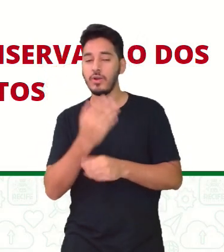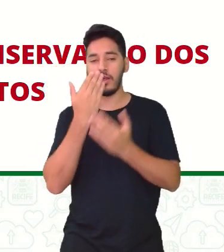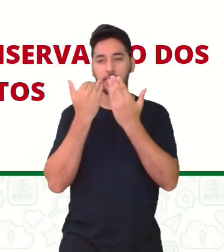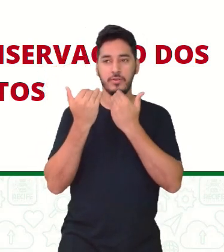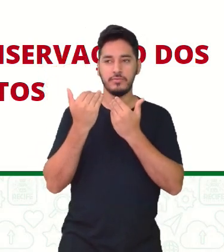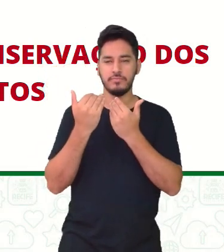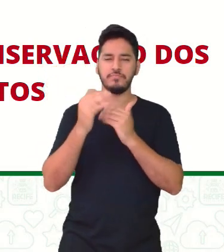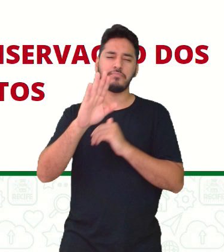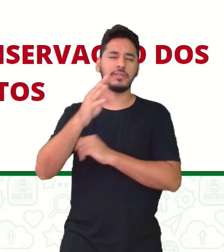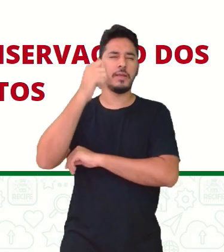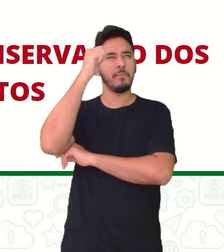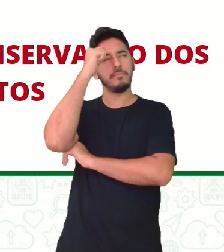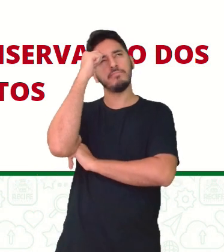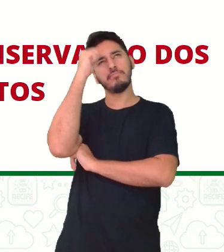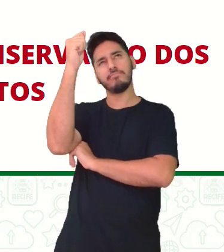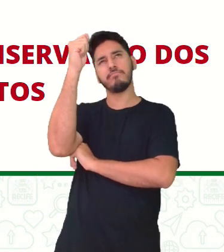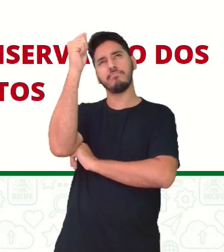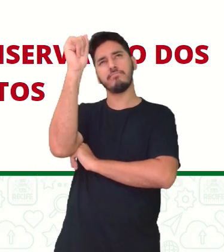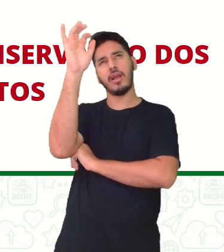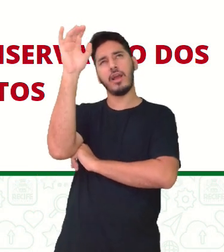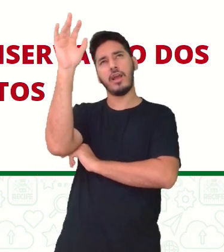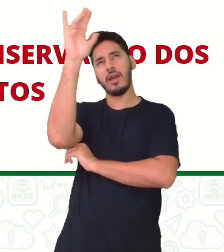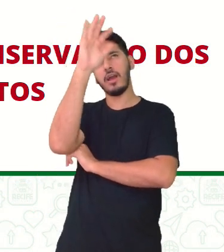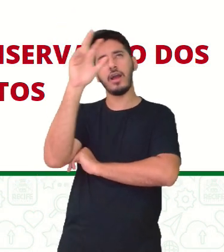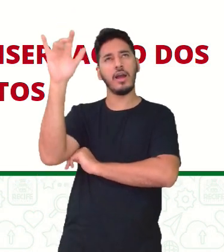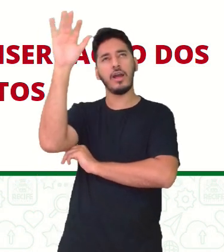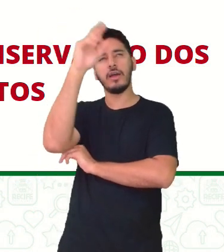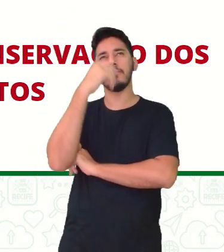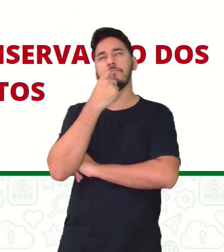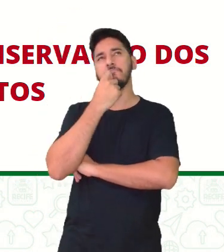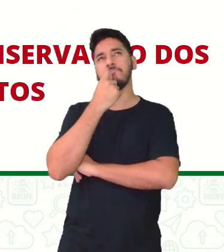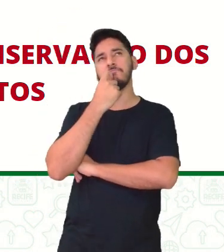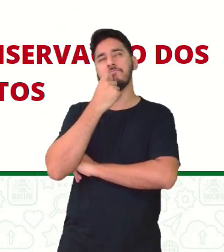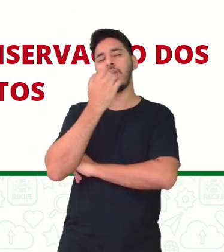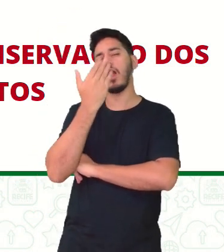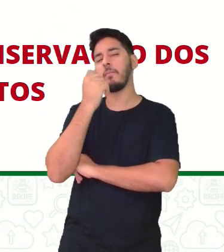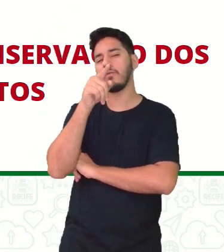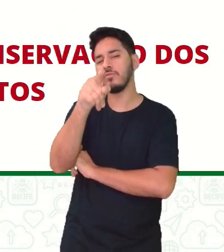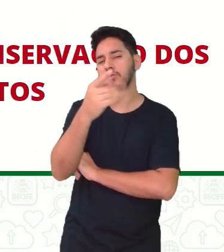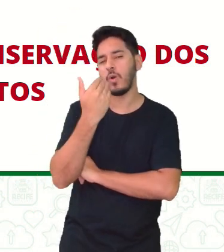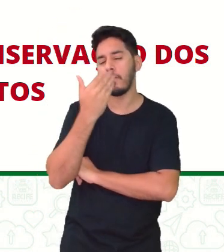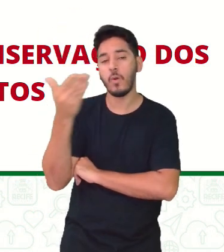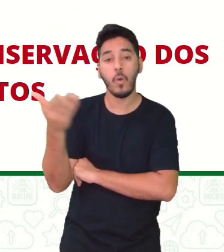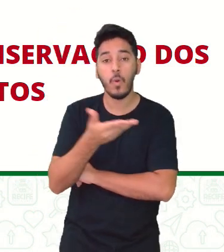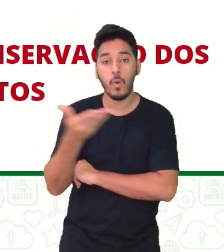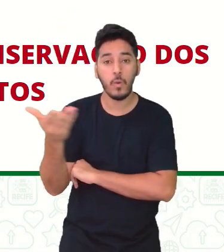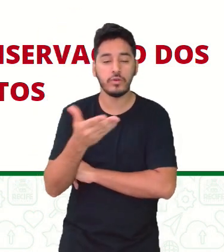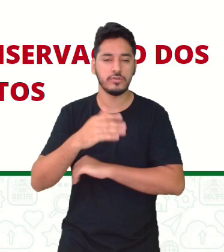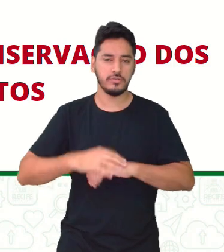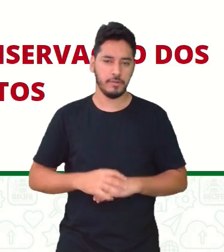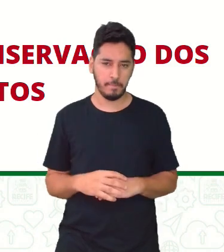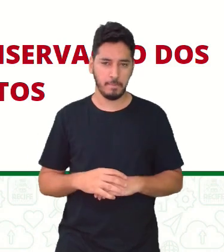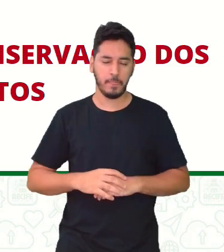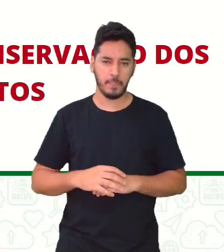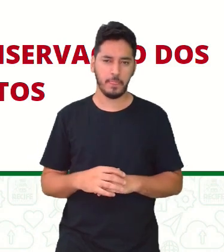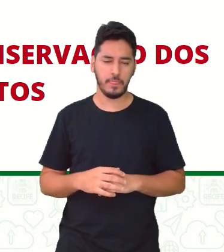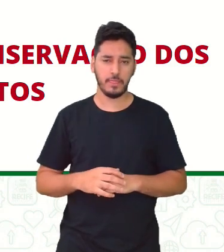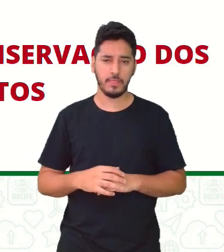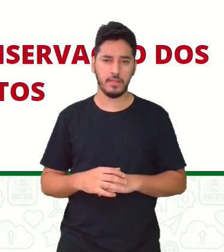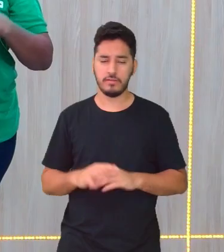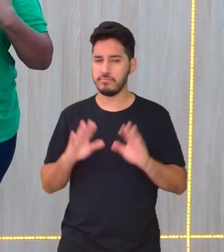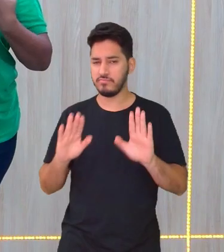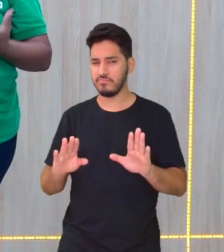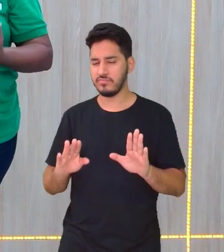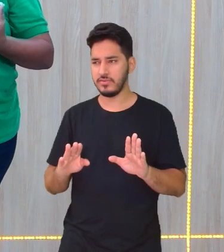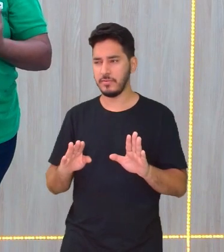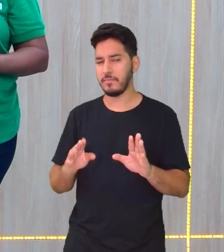alimentos. Imaginem aí vocês os alimentos que vocês consomem hoje. Será que era